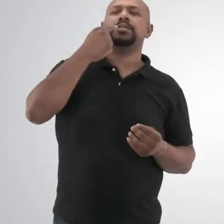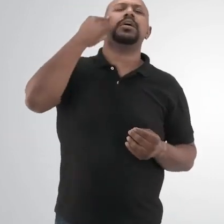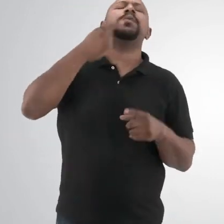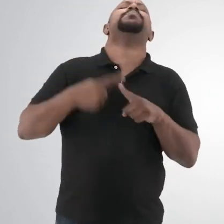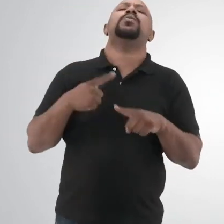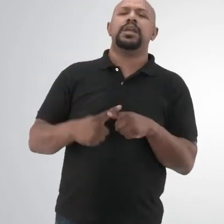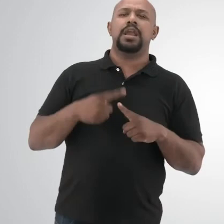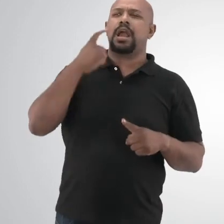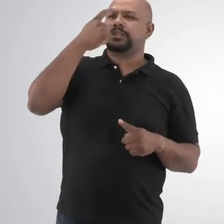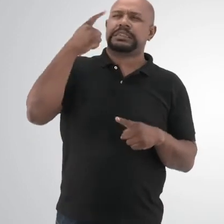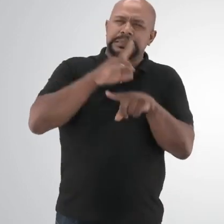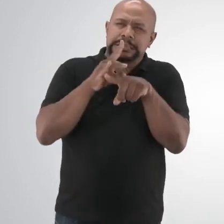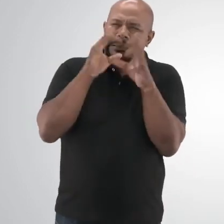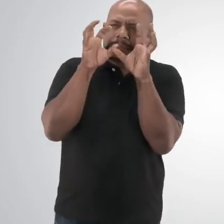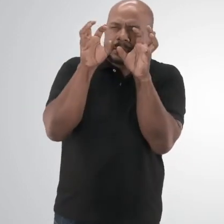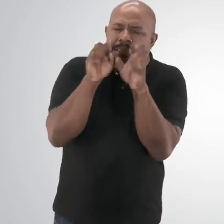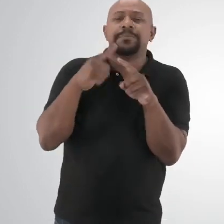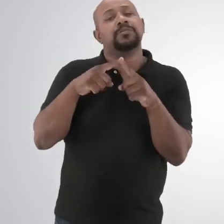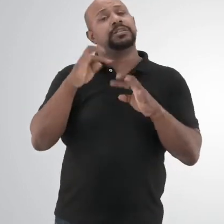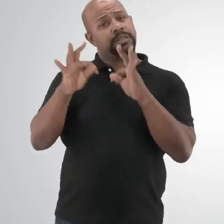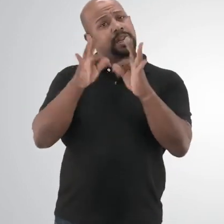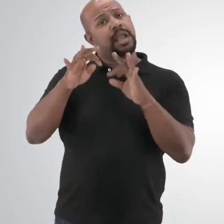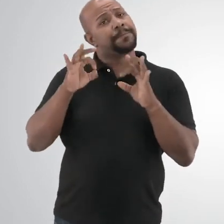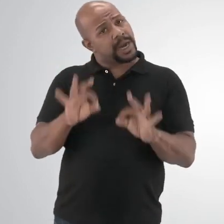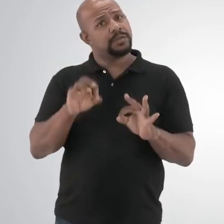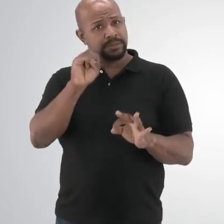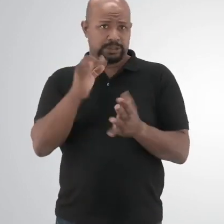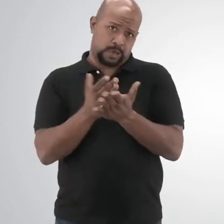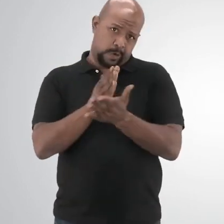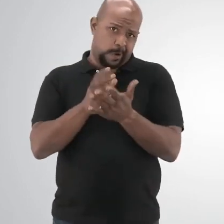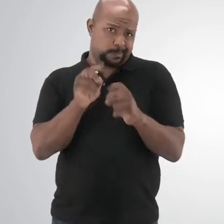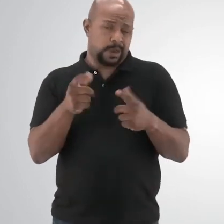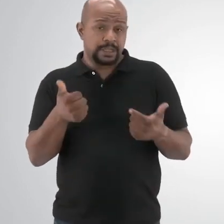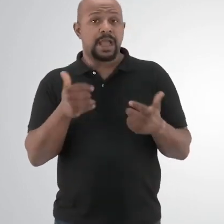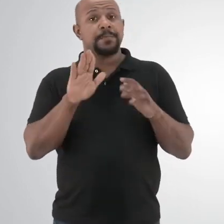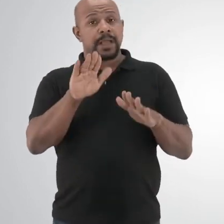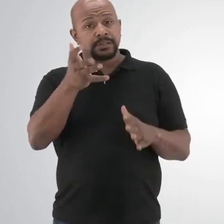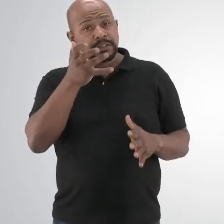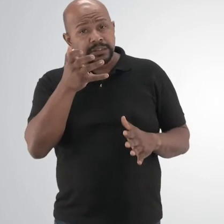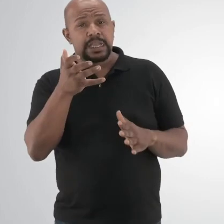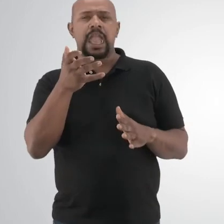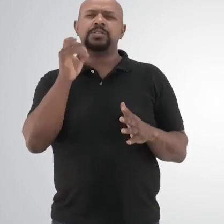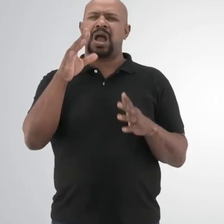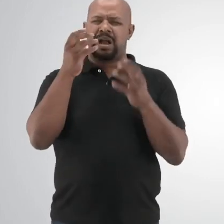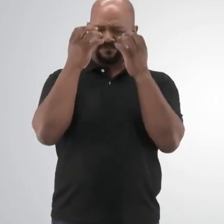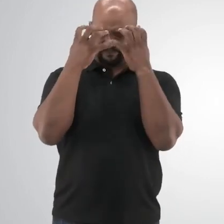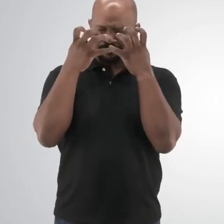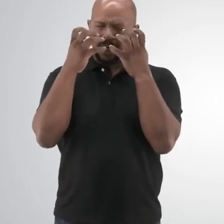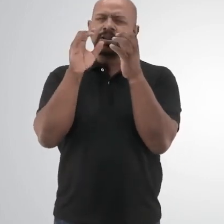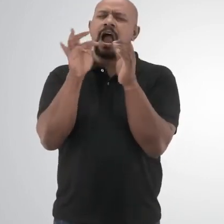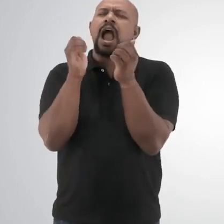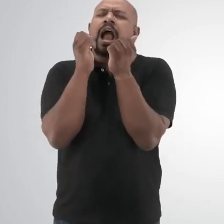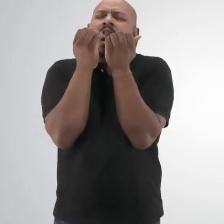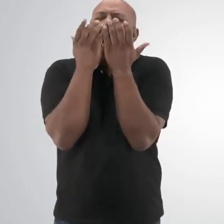da sua olheira, qual é o tipo de olheira que você tem para você poder tratar se isso realmente é uma coisa que te incomoda. Agora, se você quiser tirar um inchaço e dar uma